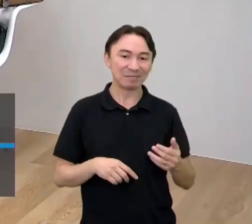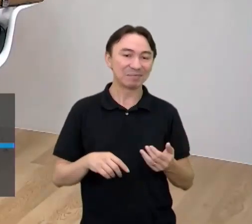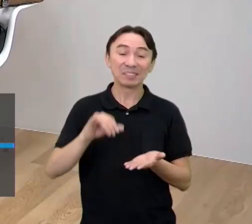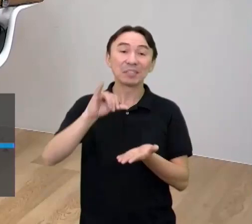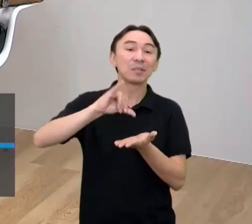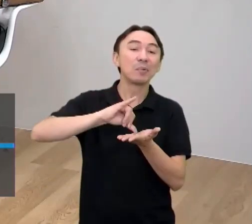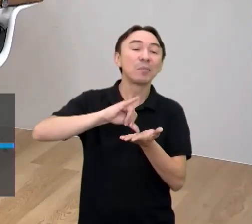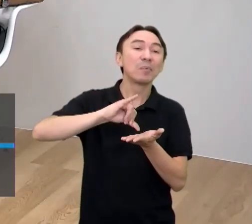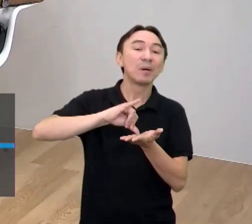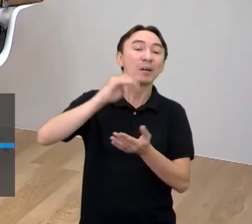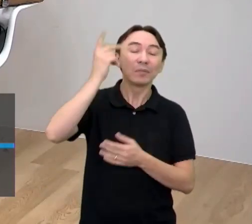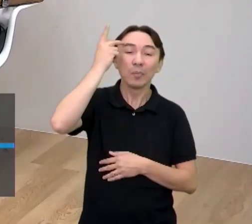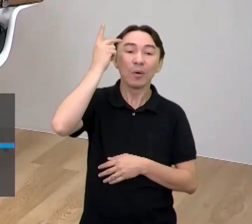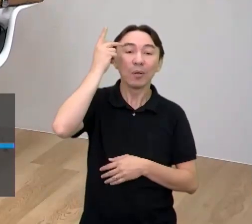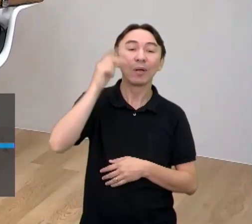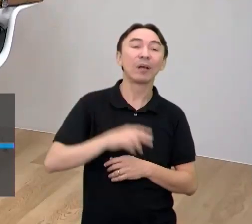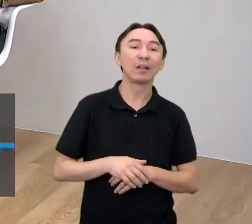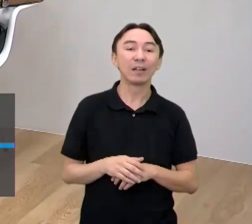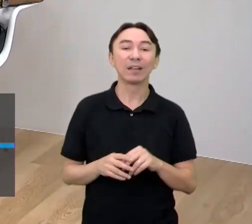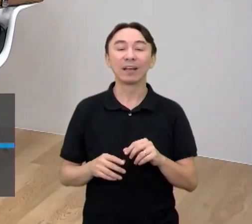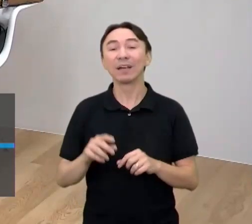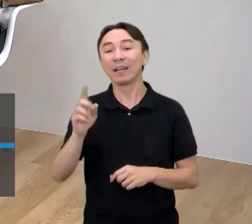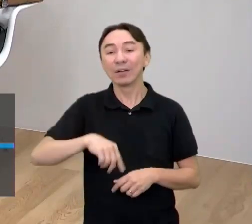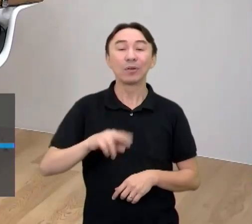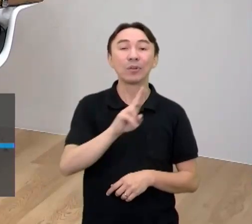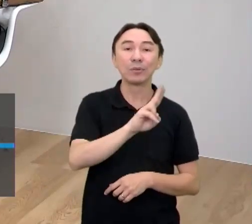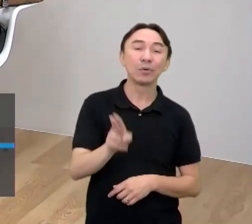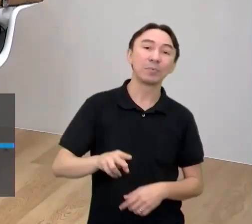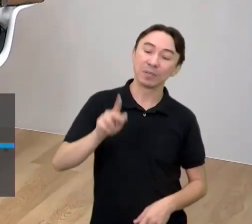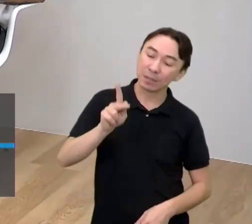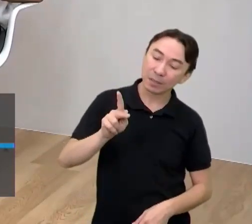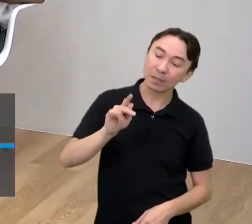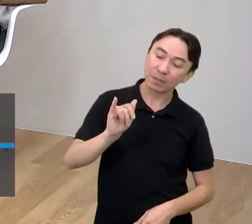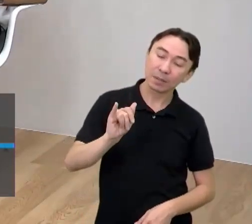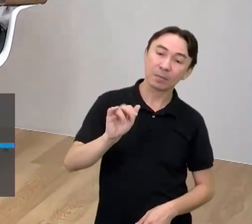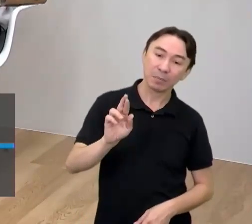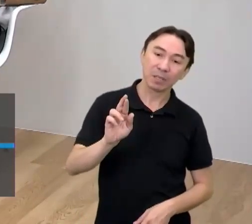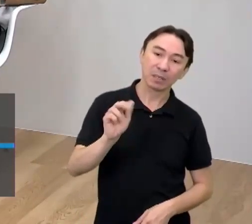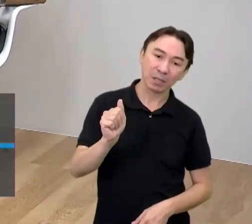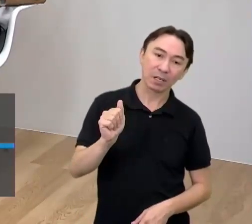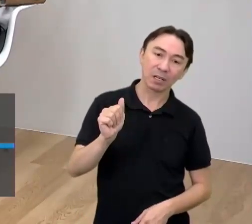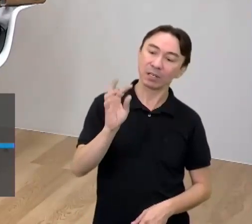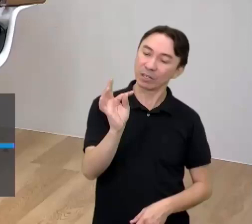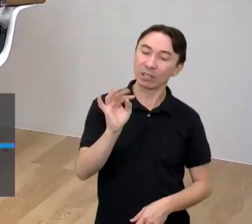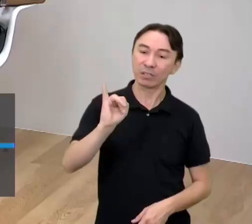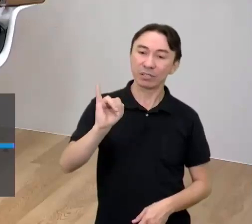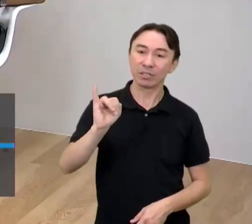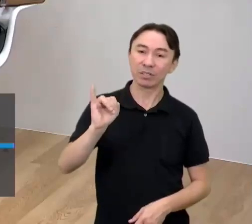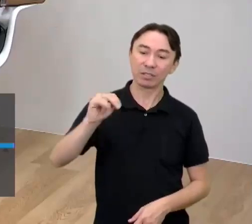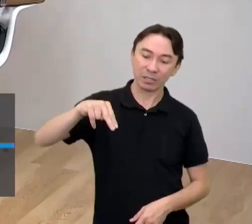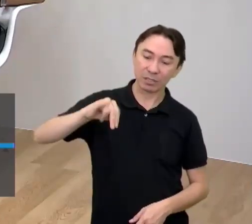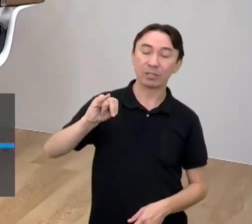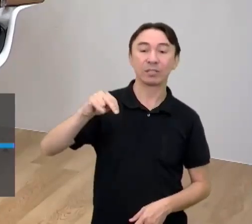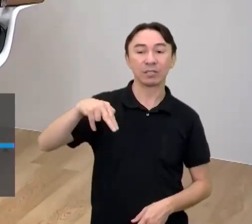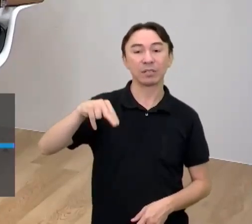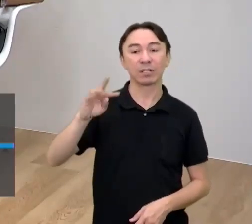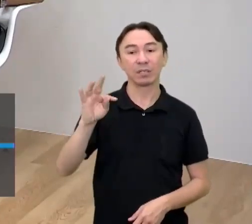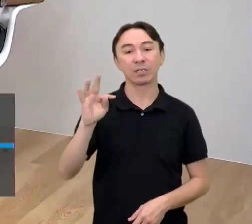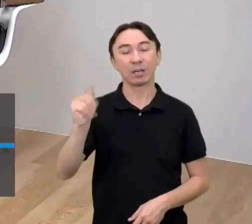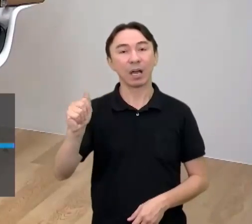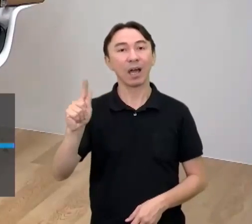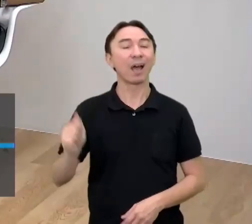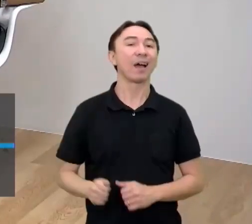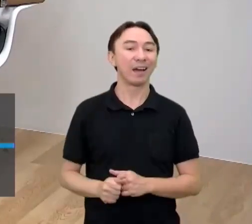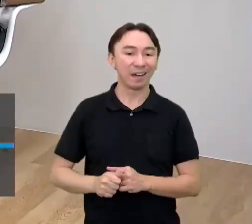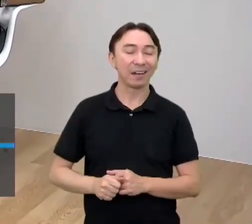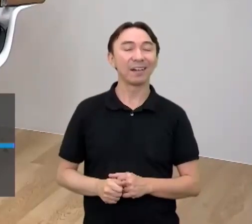lembro. São Paulo era chamado de Piratininga. Ah, tá. Tanto é que teve uma época que era São Paulo de